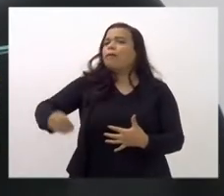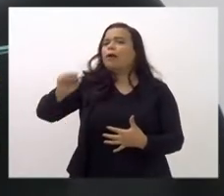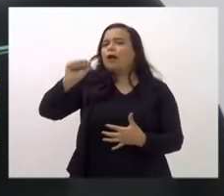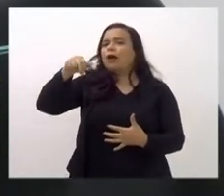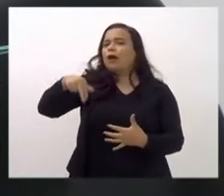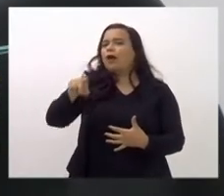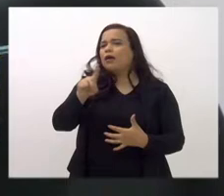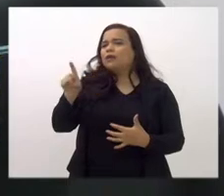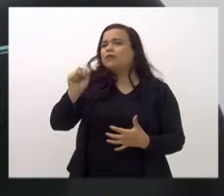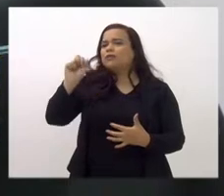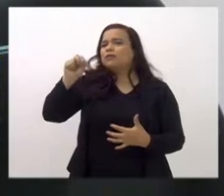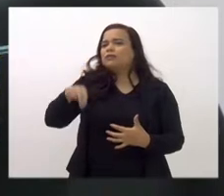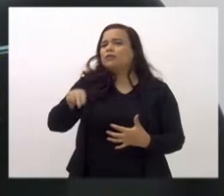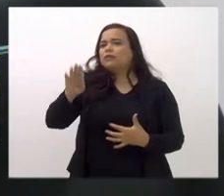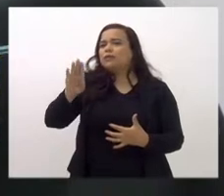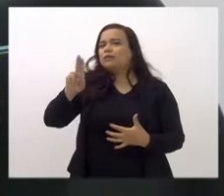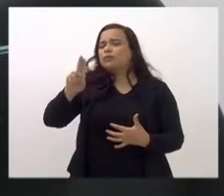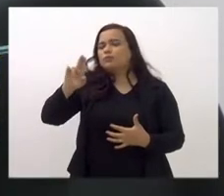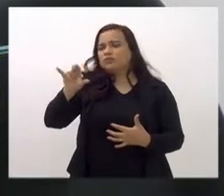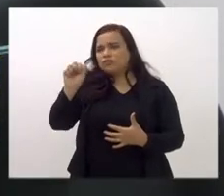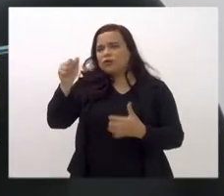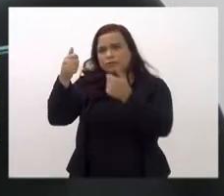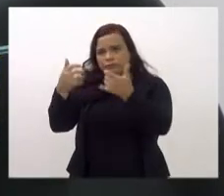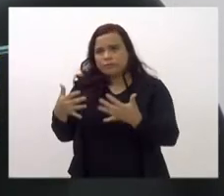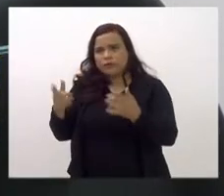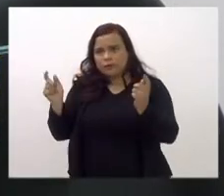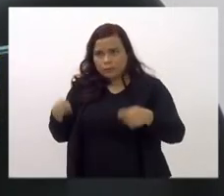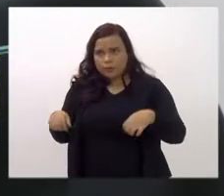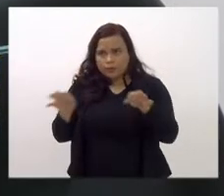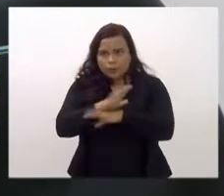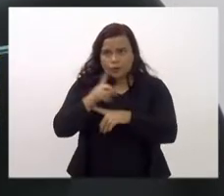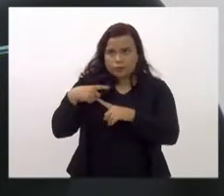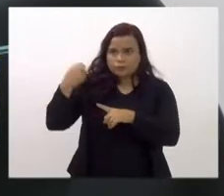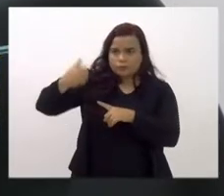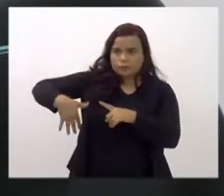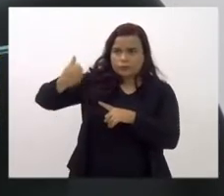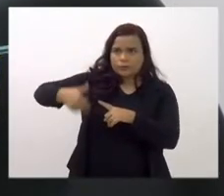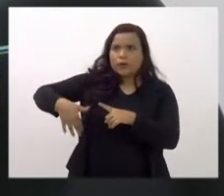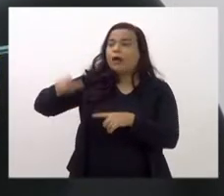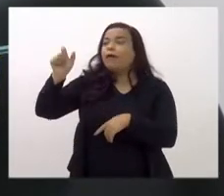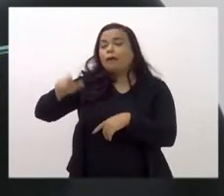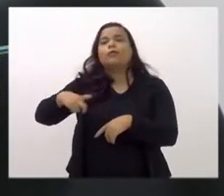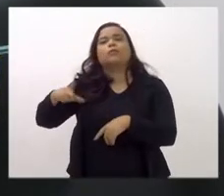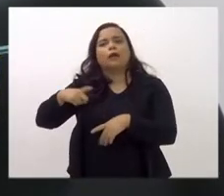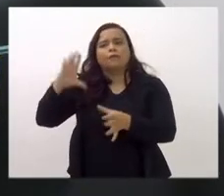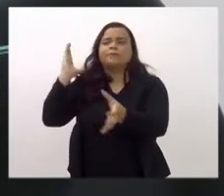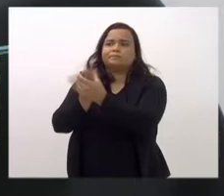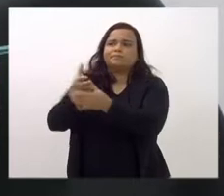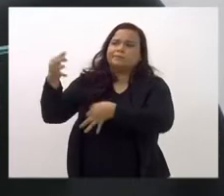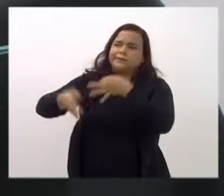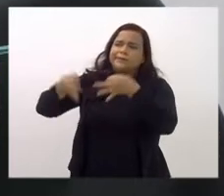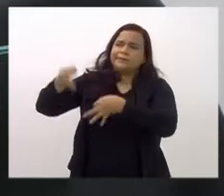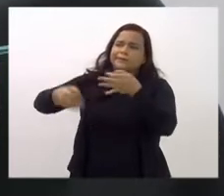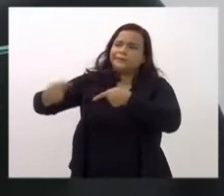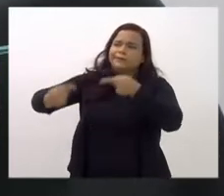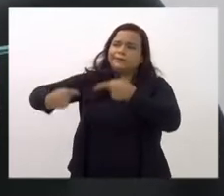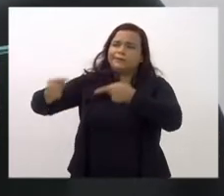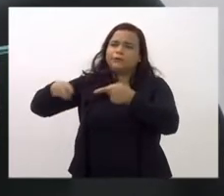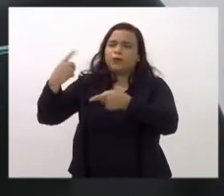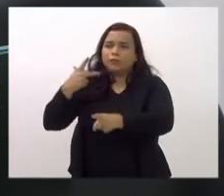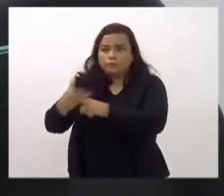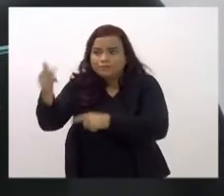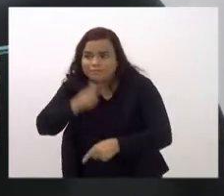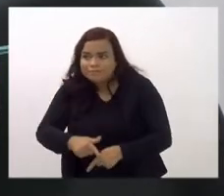preparado, se ele pode fazer essa fala agora, mas acho que também é importante, porque teve uma batalha judicial na qual a gente também foi vitorioso, né,